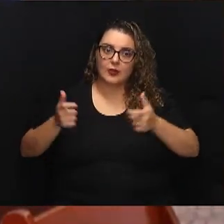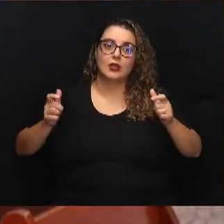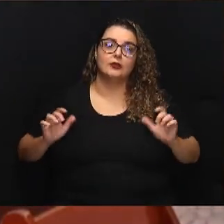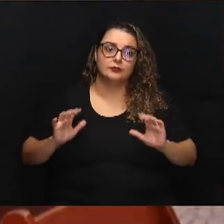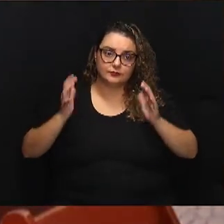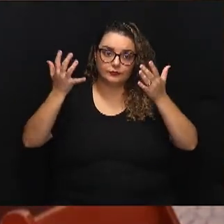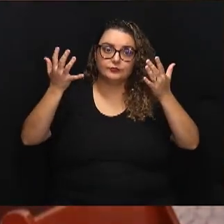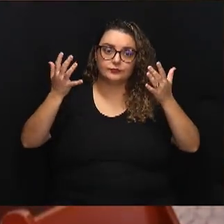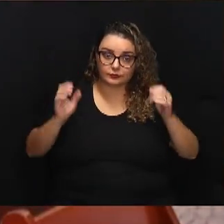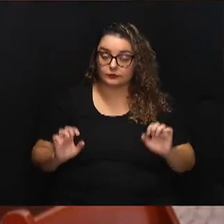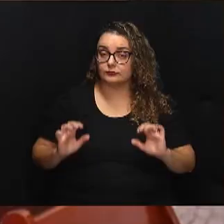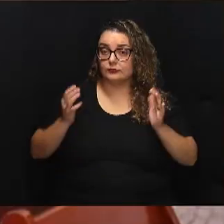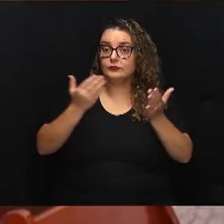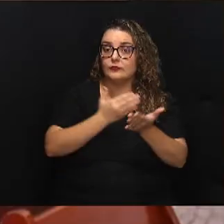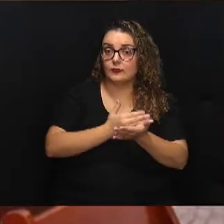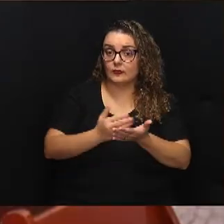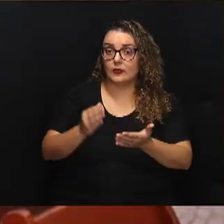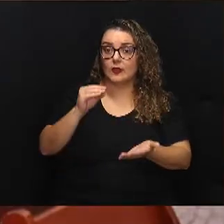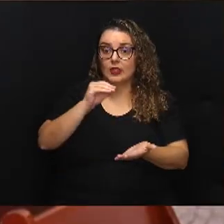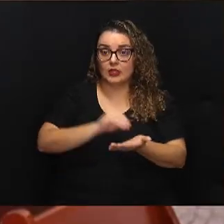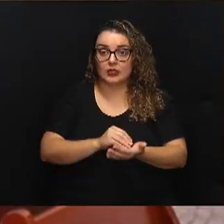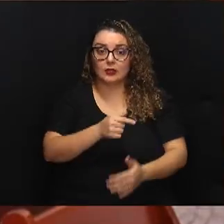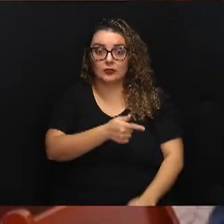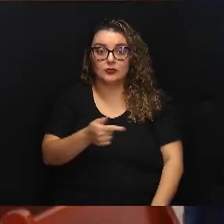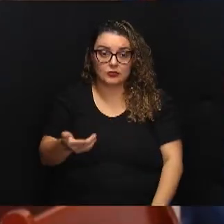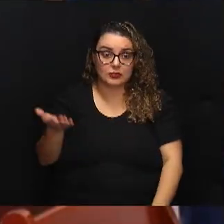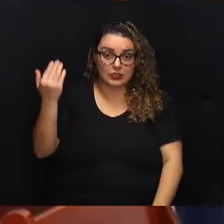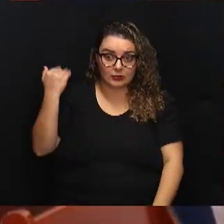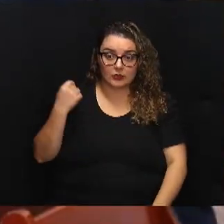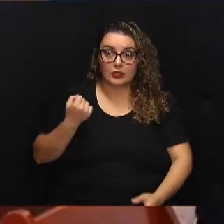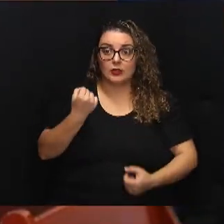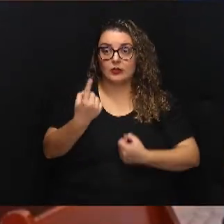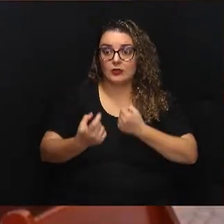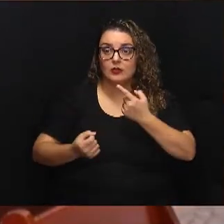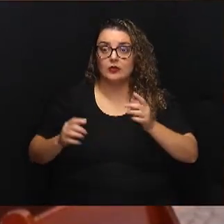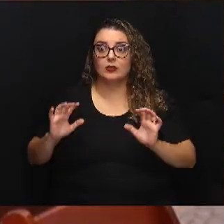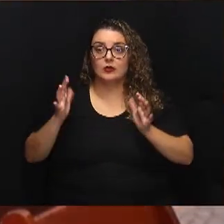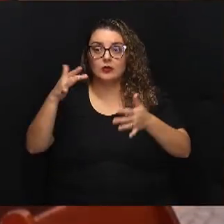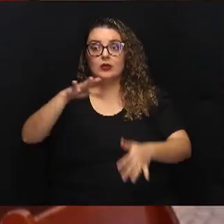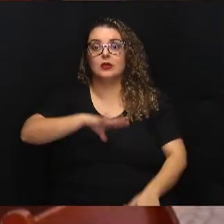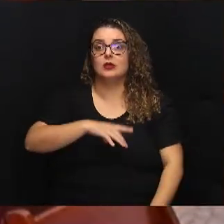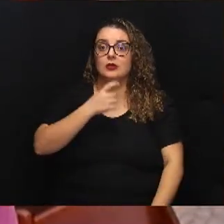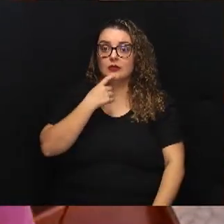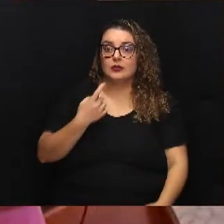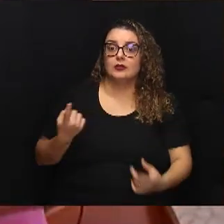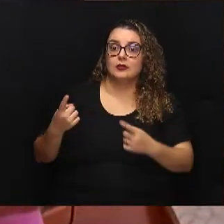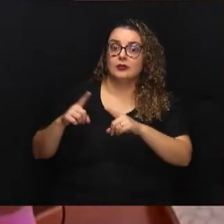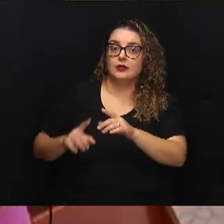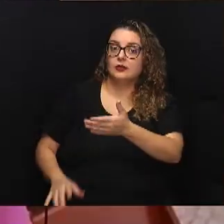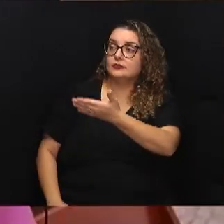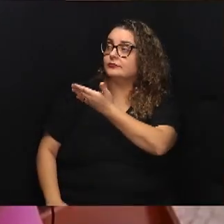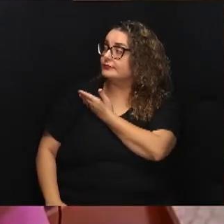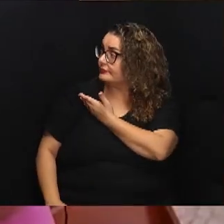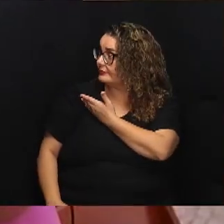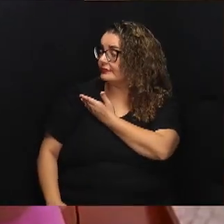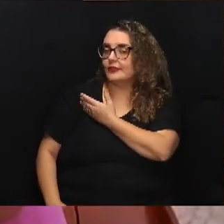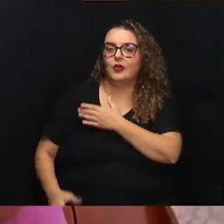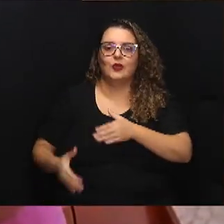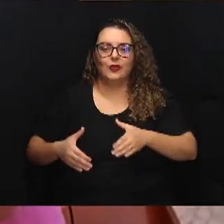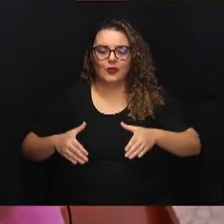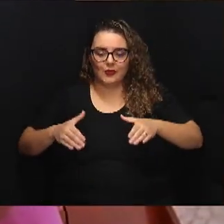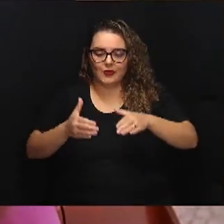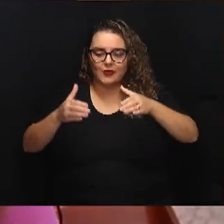festa. Festa que começou desde a última semana, com alguns acontecimentos aqui na cidade. Ao meu fundo, o bolo